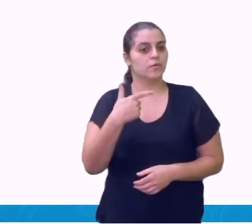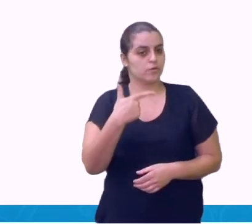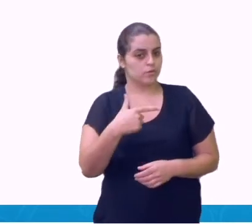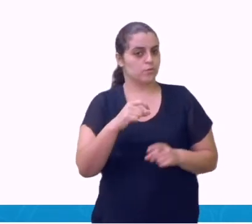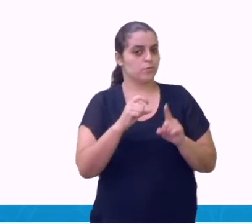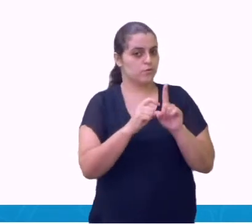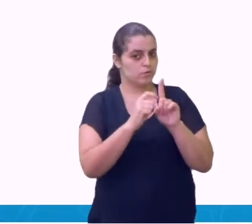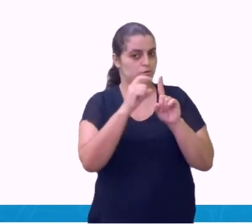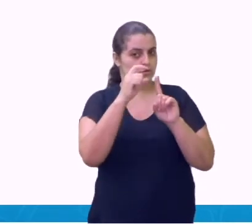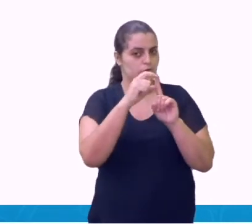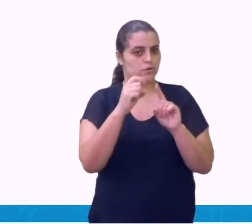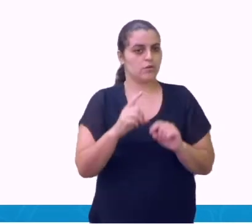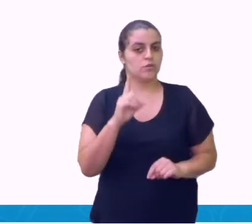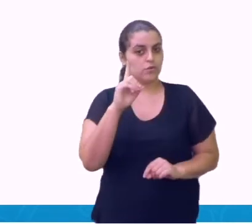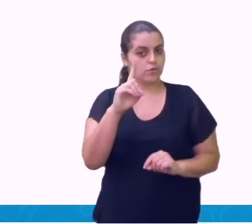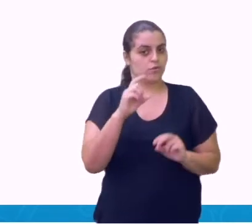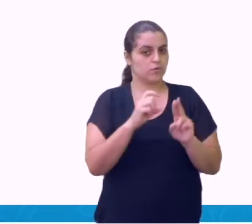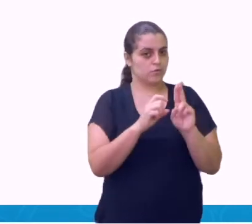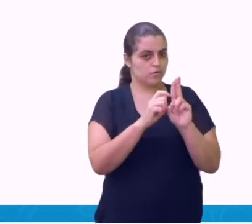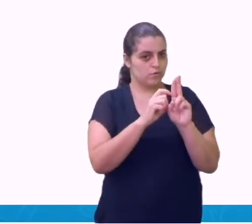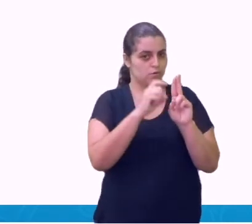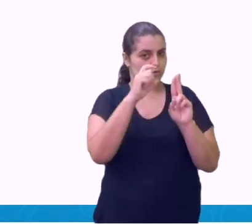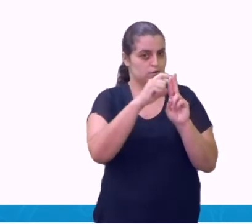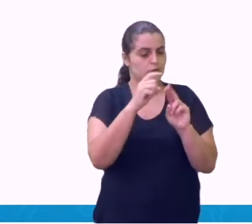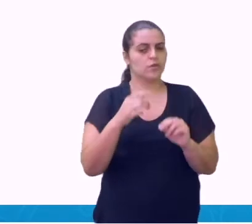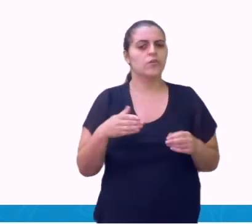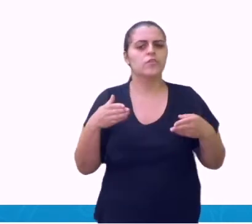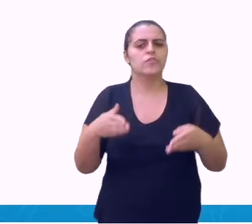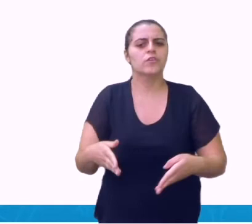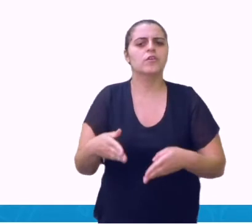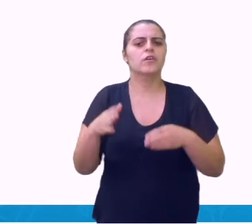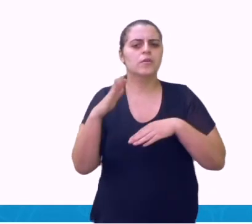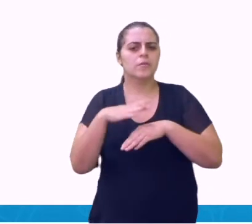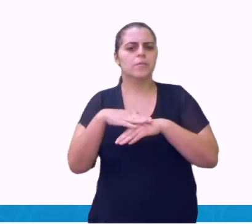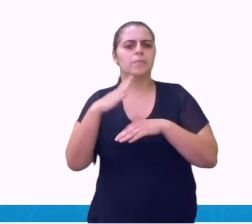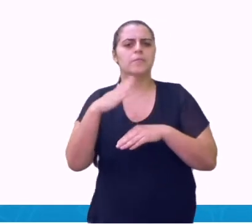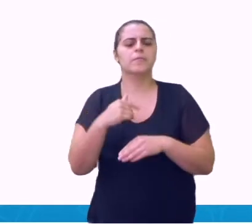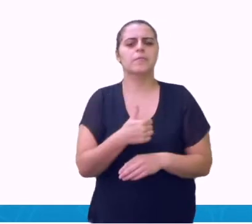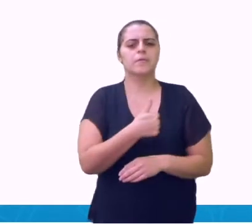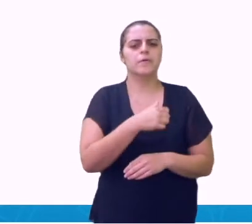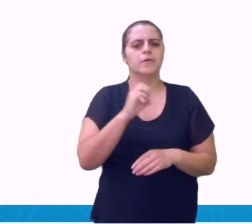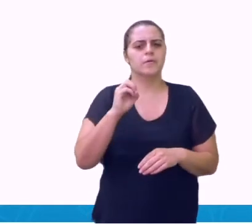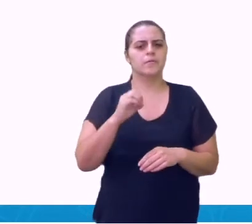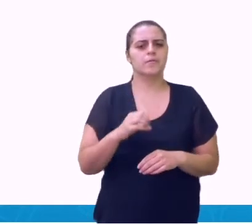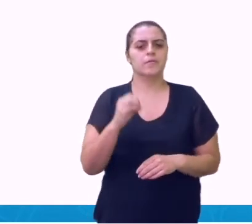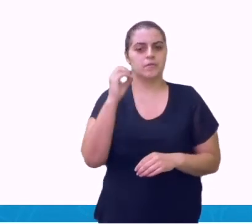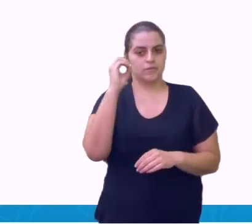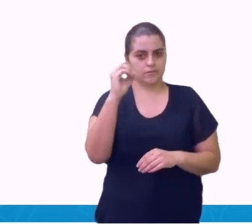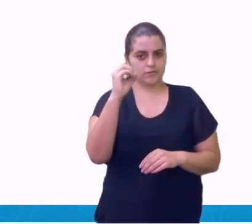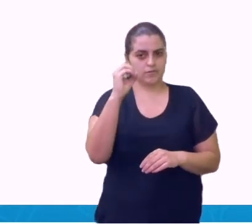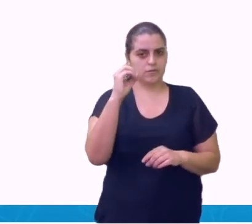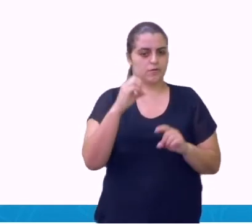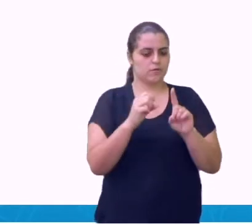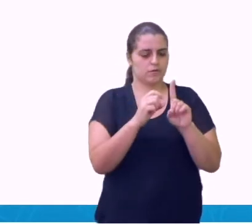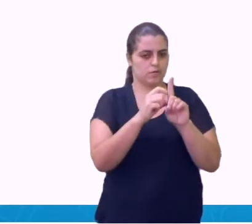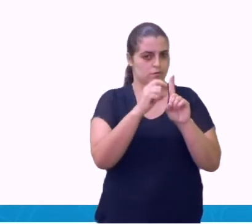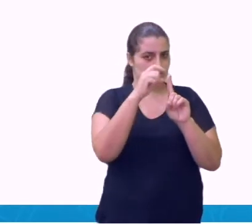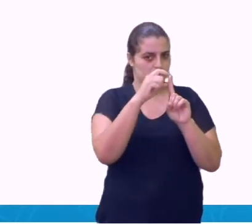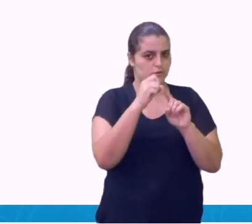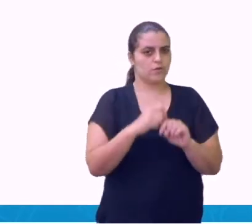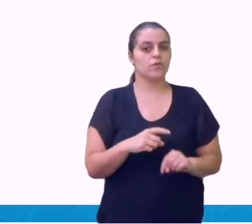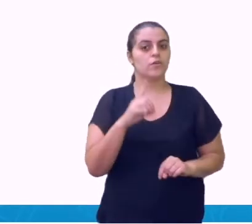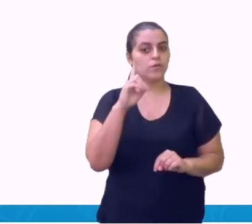uma dezena. Chegaram mais 10. Então, 0 unidade e